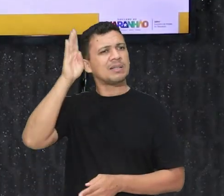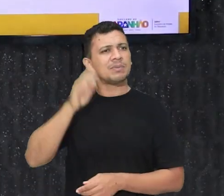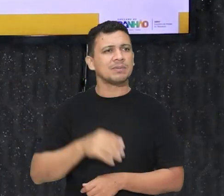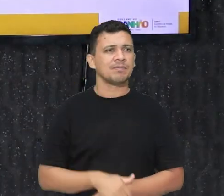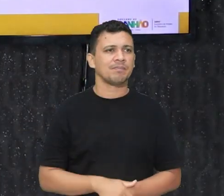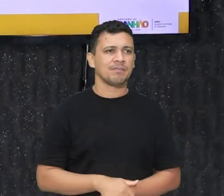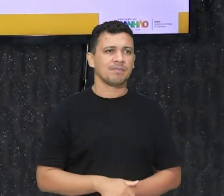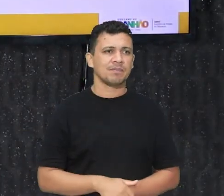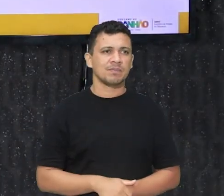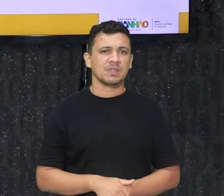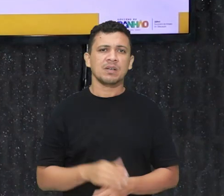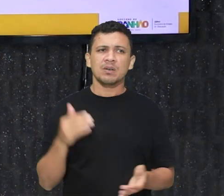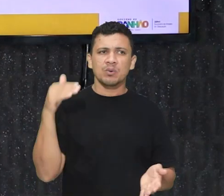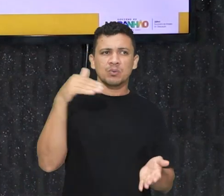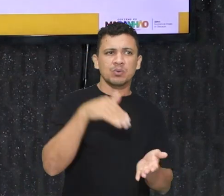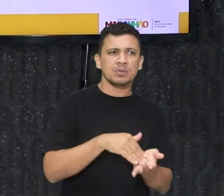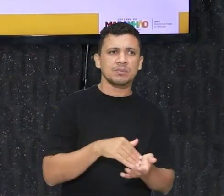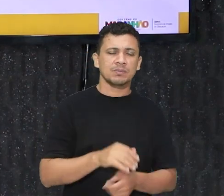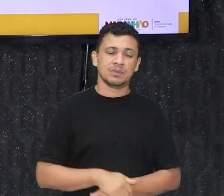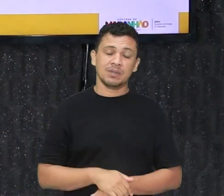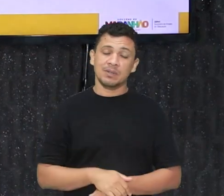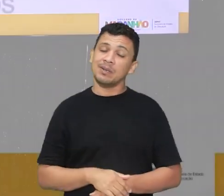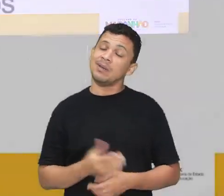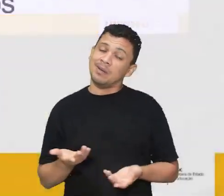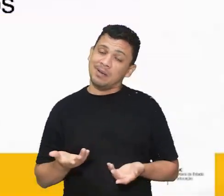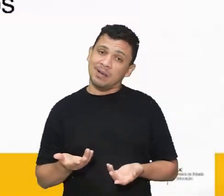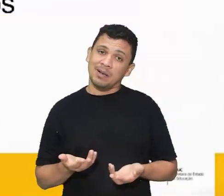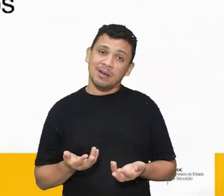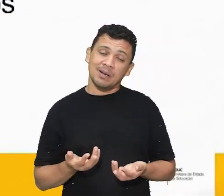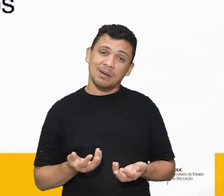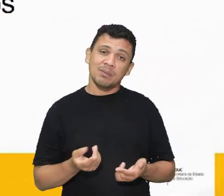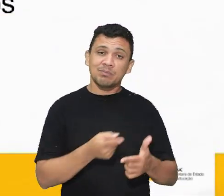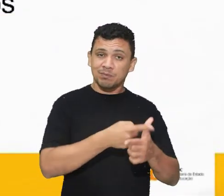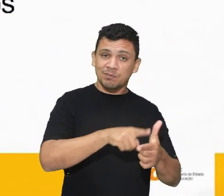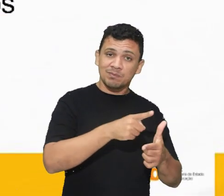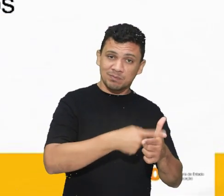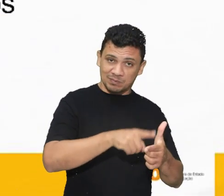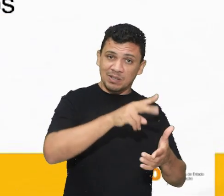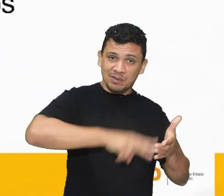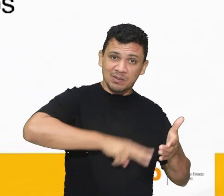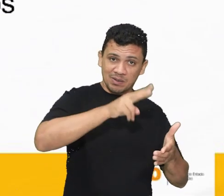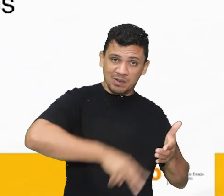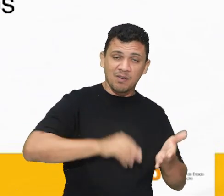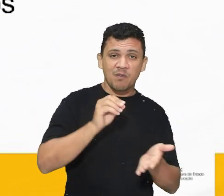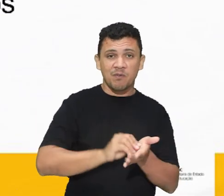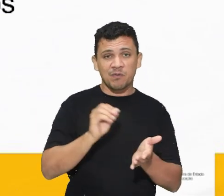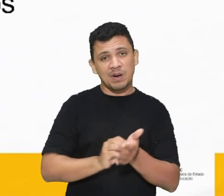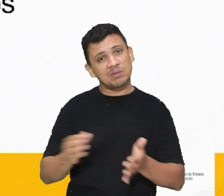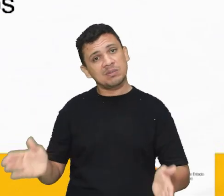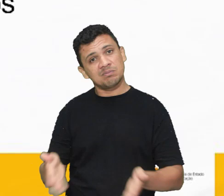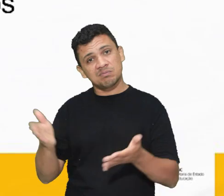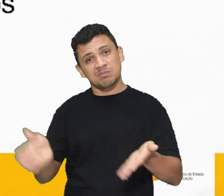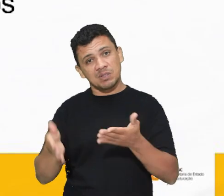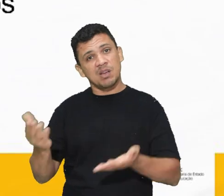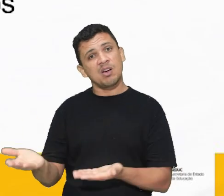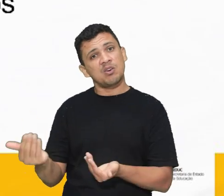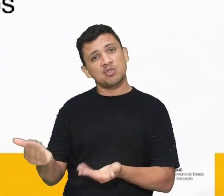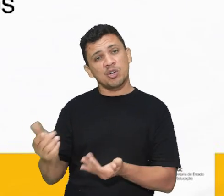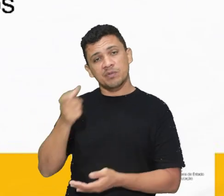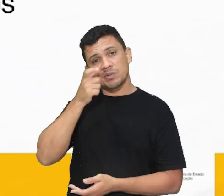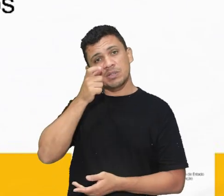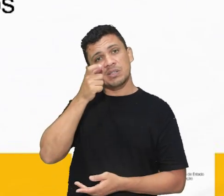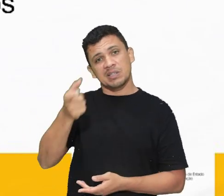E, por último, ela atribui a crise da leitura à falta de incentivos e ao desinteresse dos jovens por livros